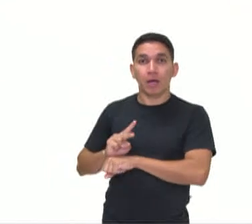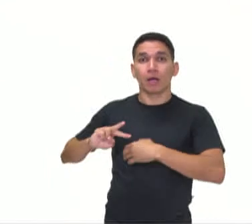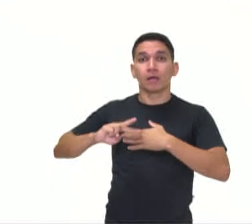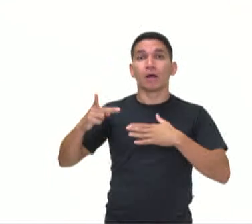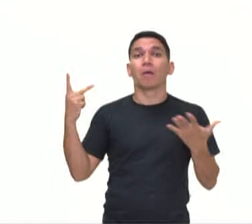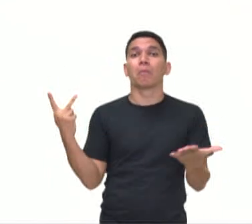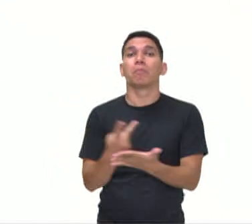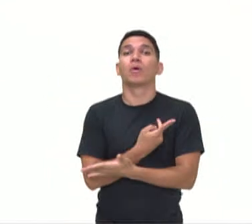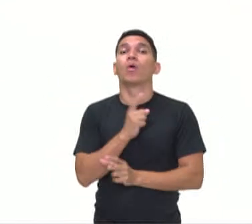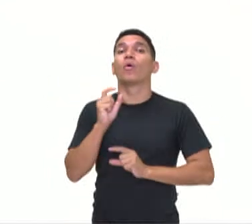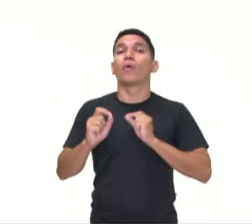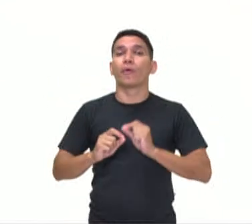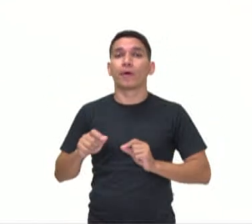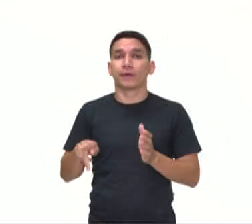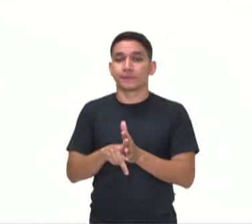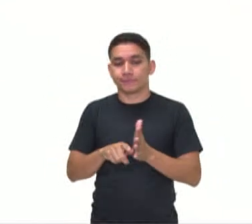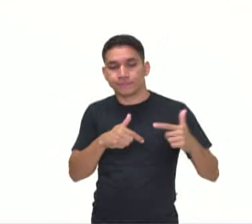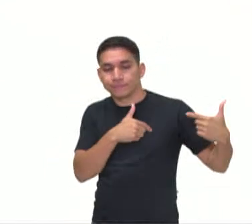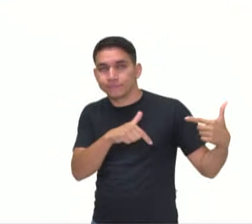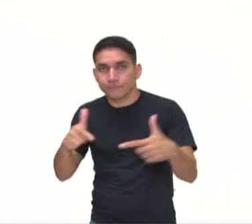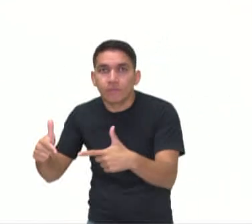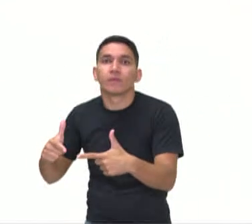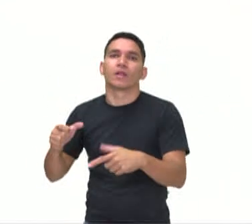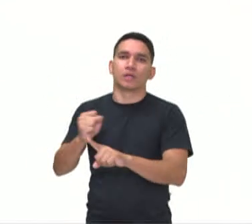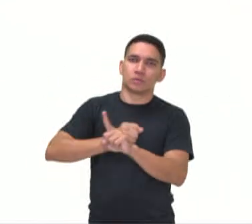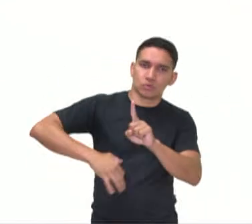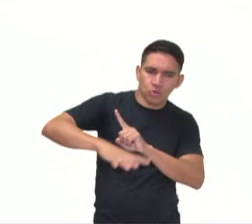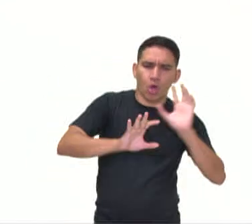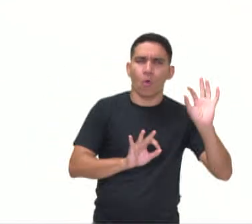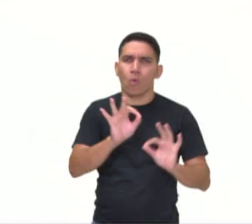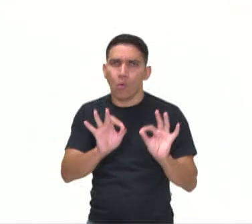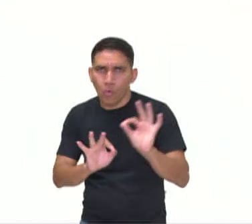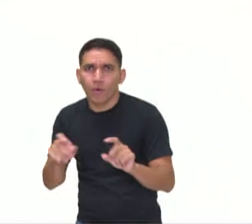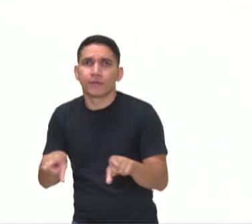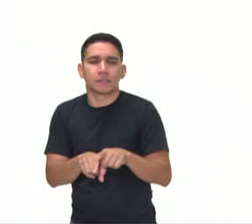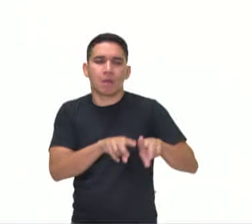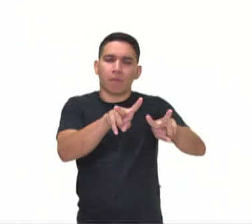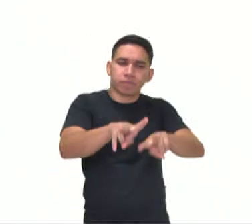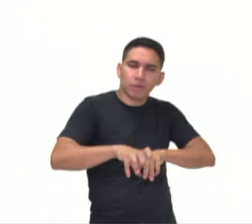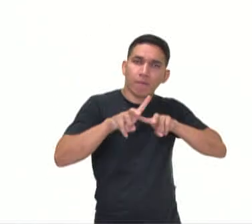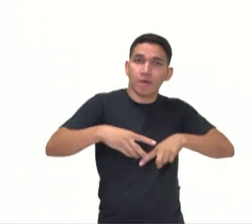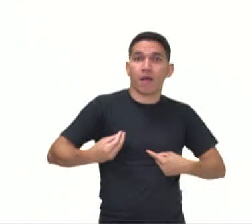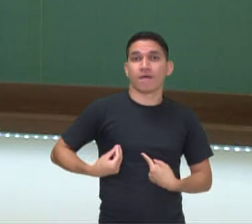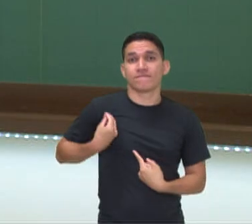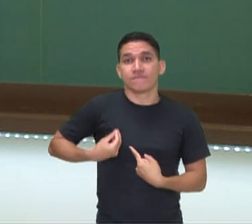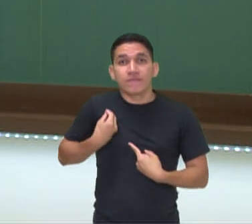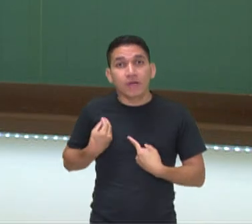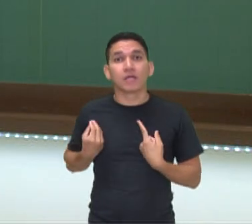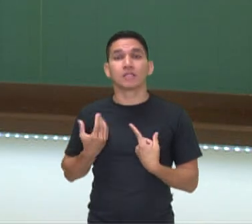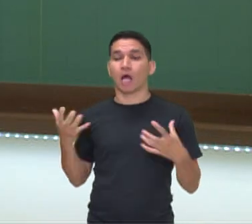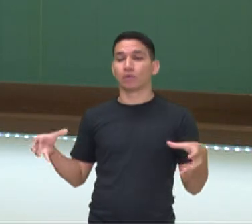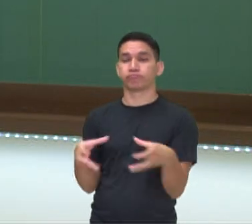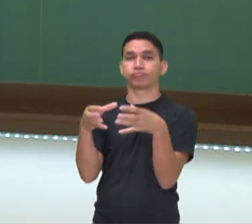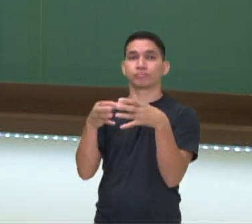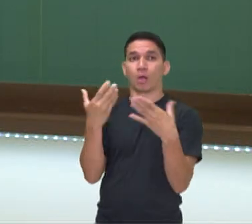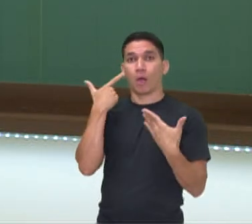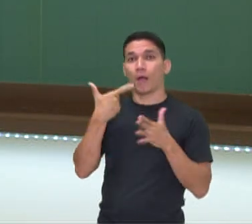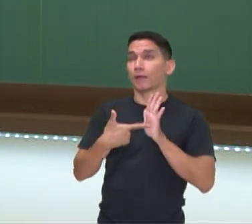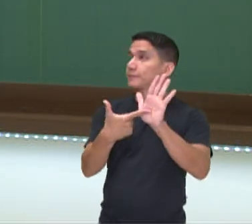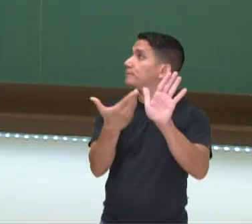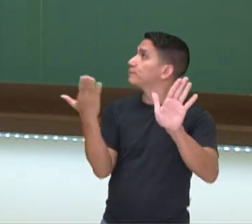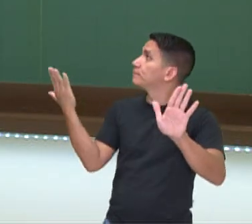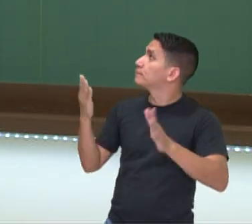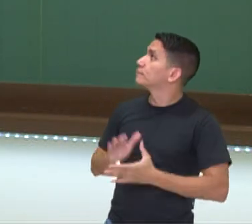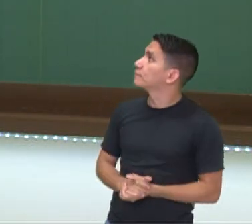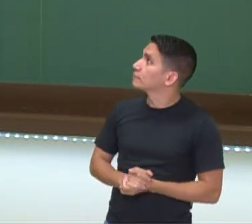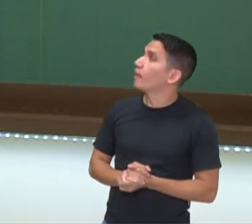do trabalho social, assim como sua organização da produção e da vida coletiva. E eu trago essa imagem aqui que mostra